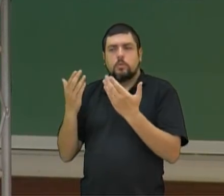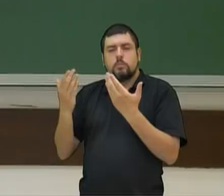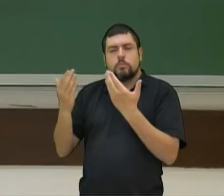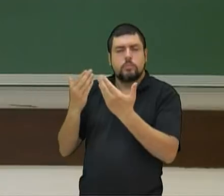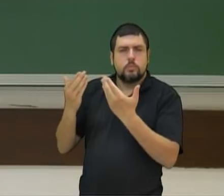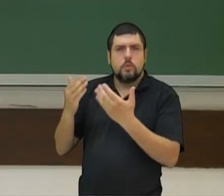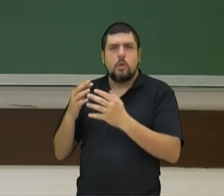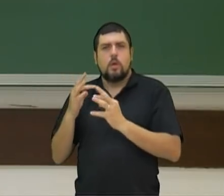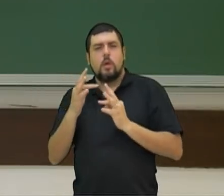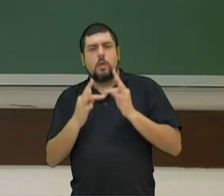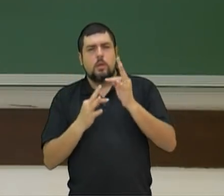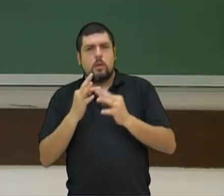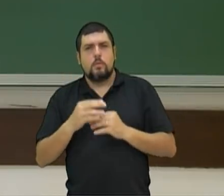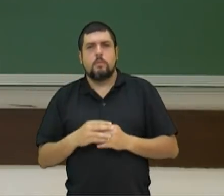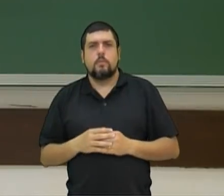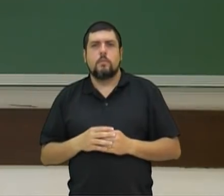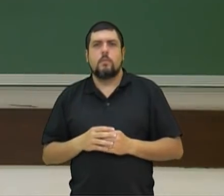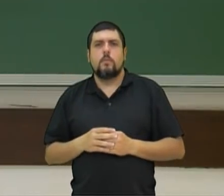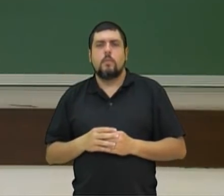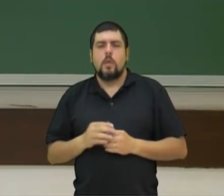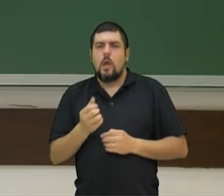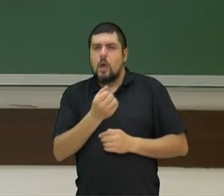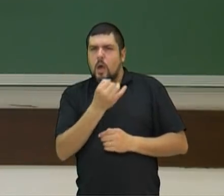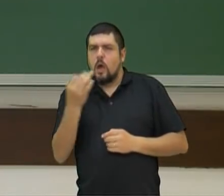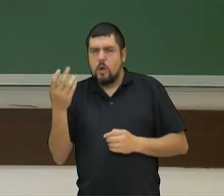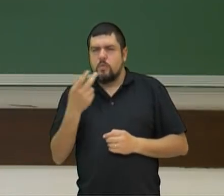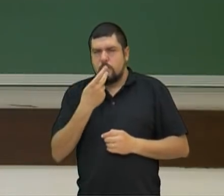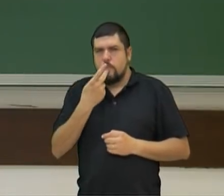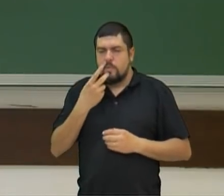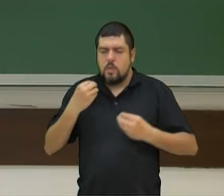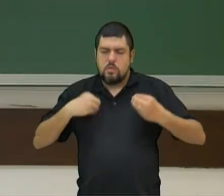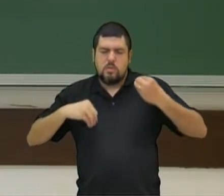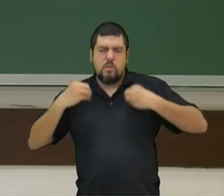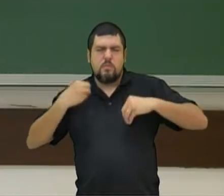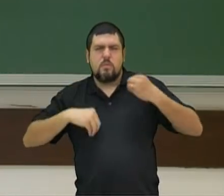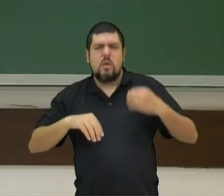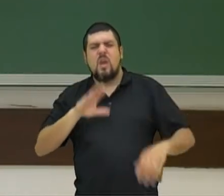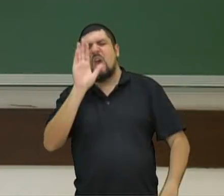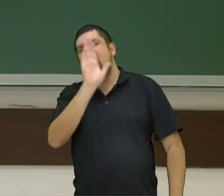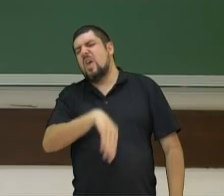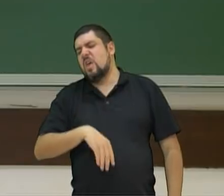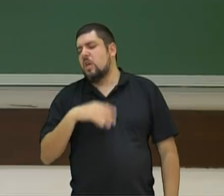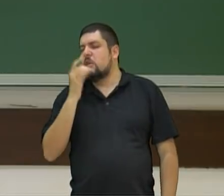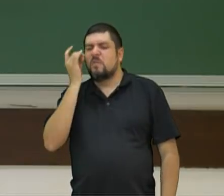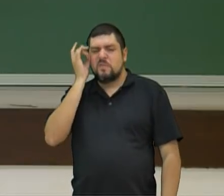pessoas falam assim, é depressão. E isso é fácil de resolver. Só